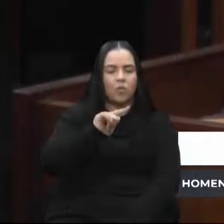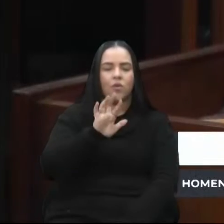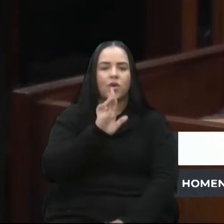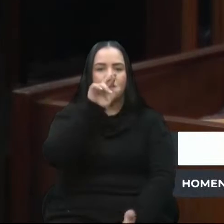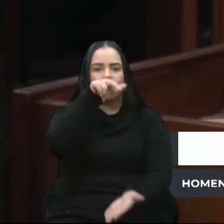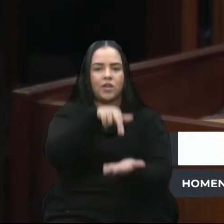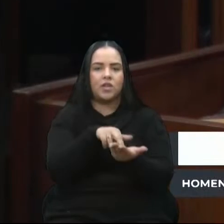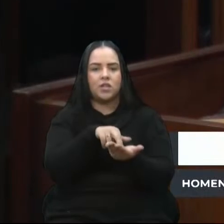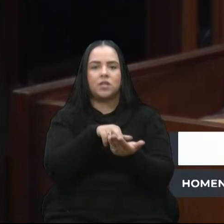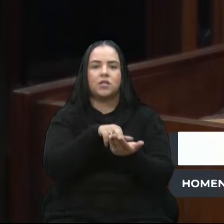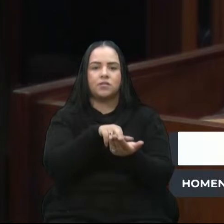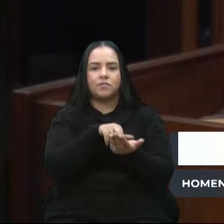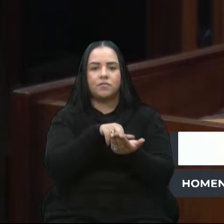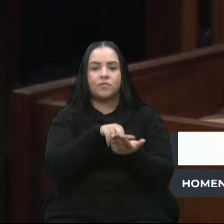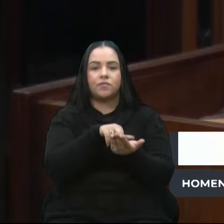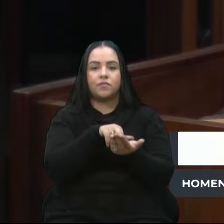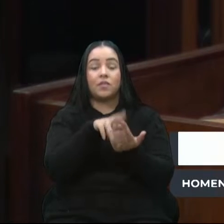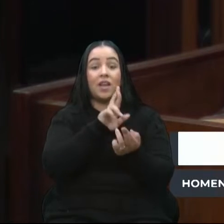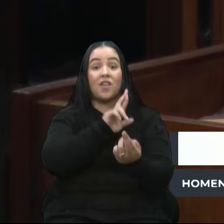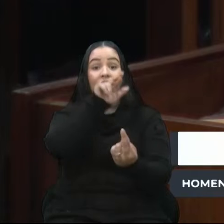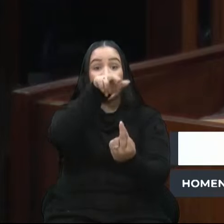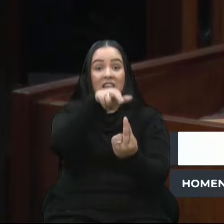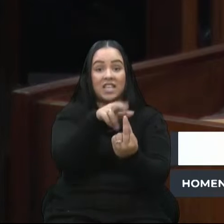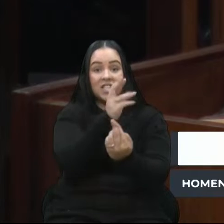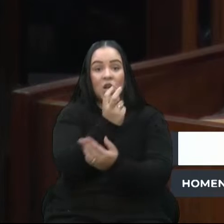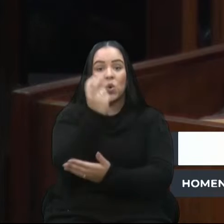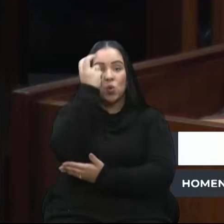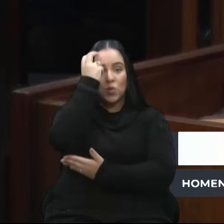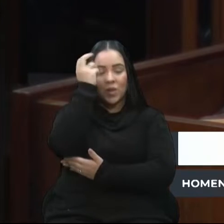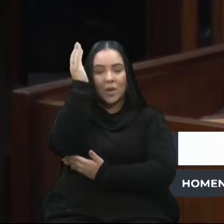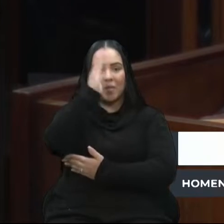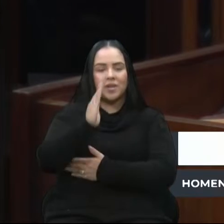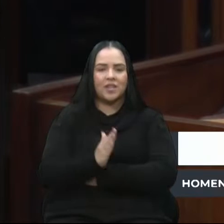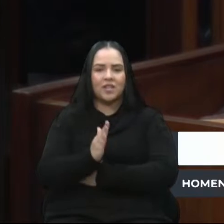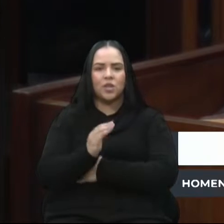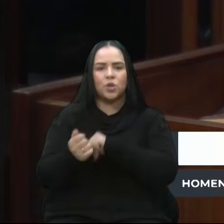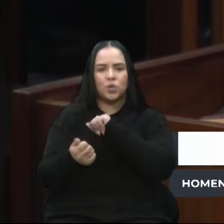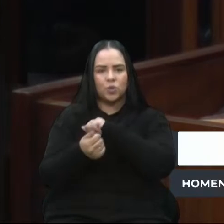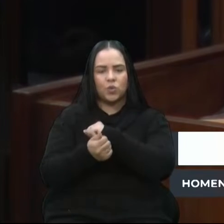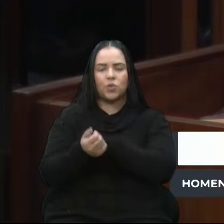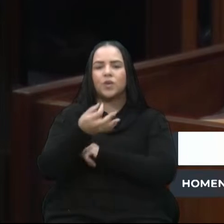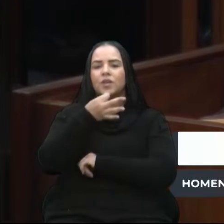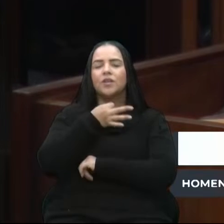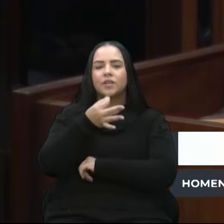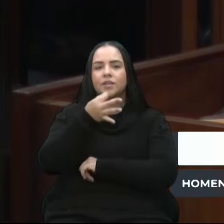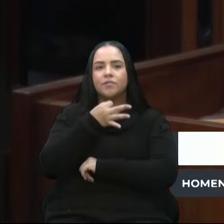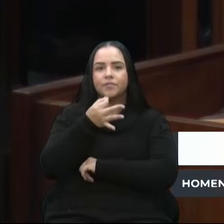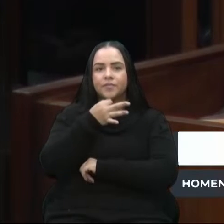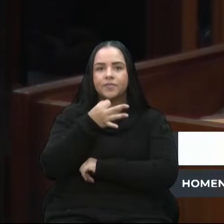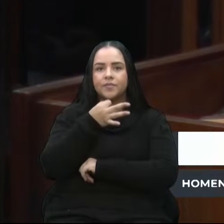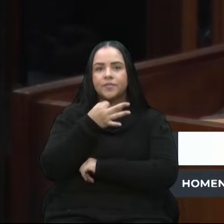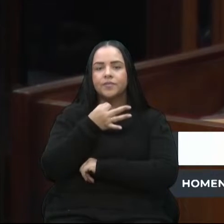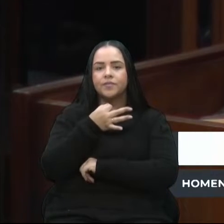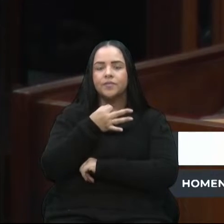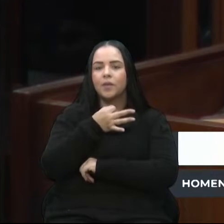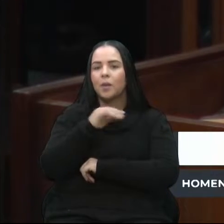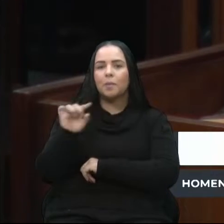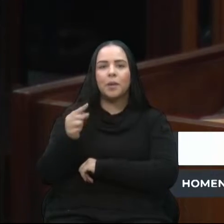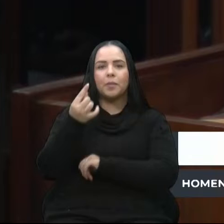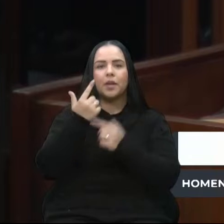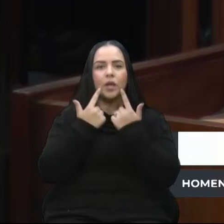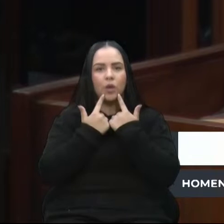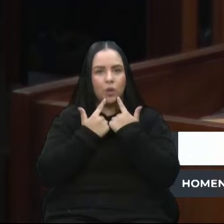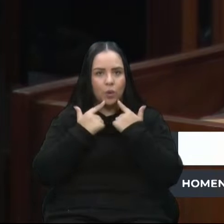do inventário feito através da Universidade de Caxias do Sul, e que o IFAM financiou, foi a primeira língua de